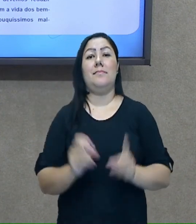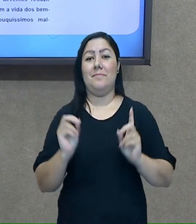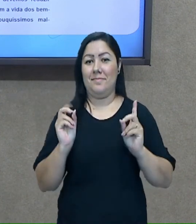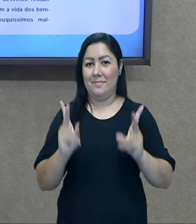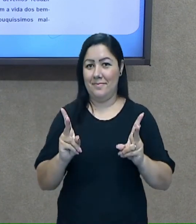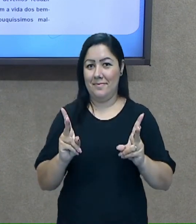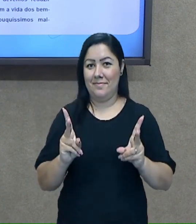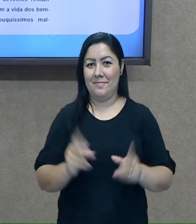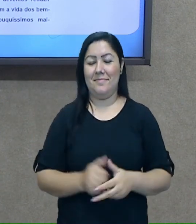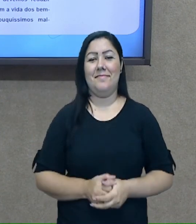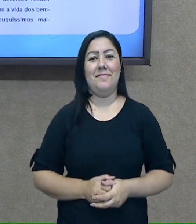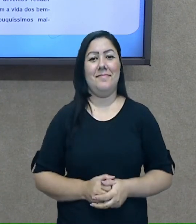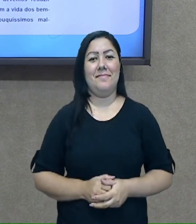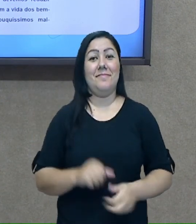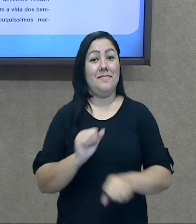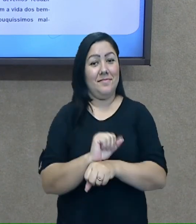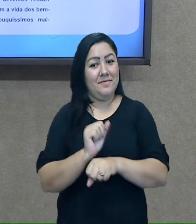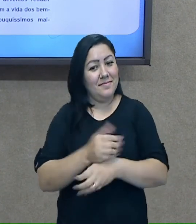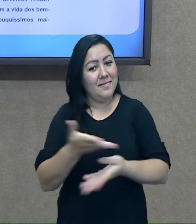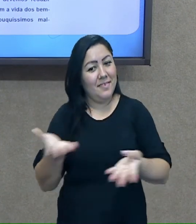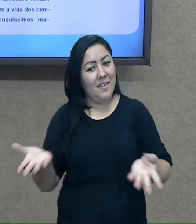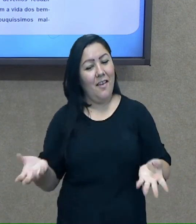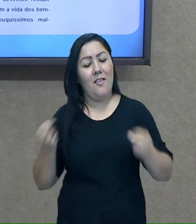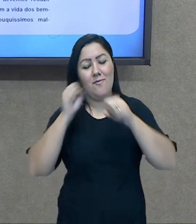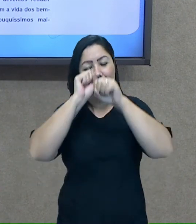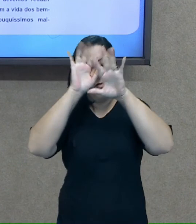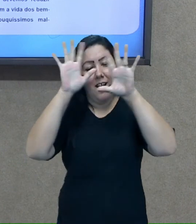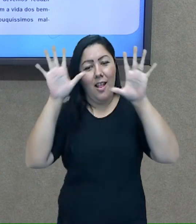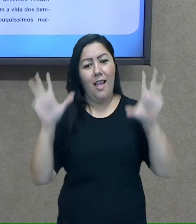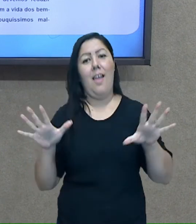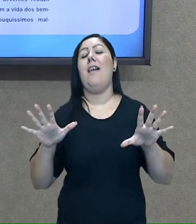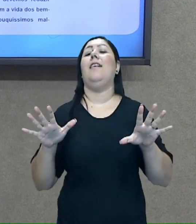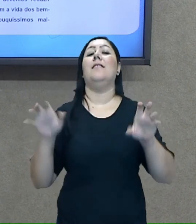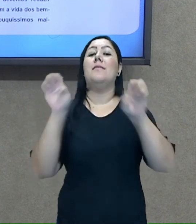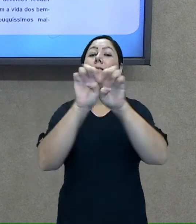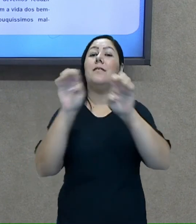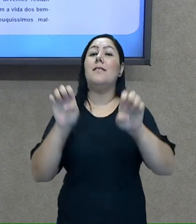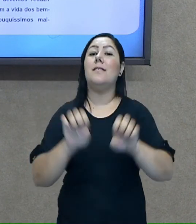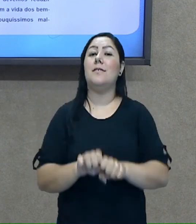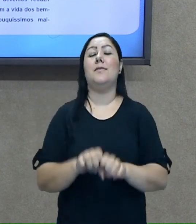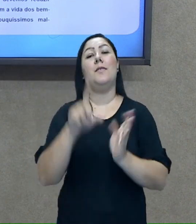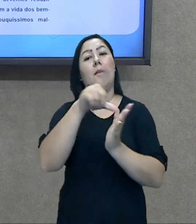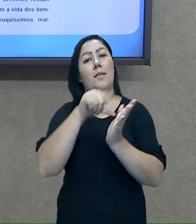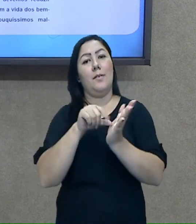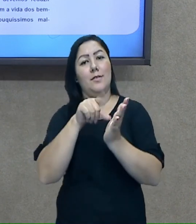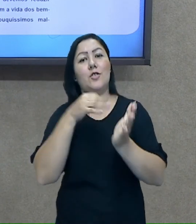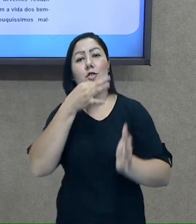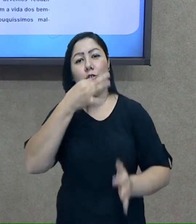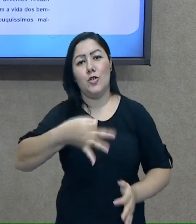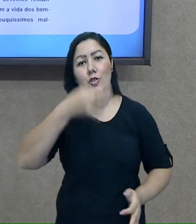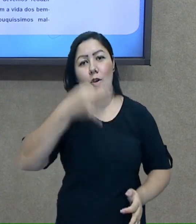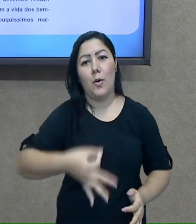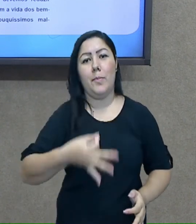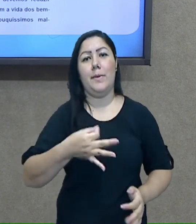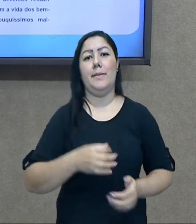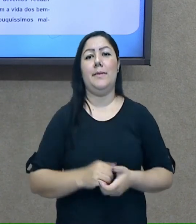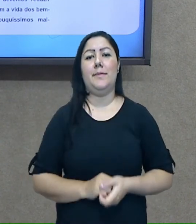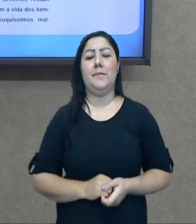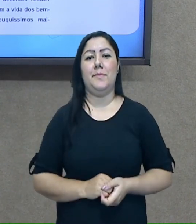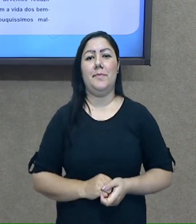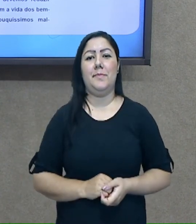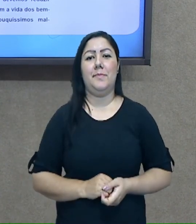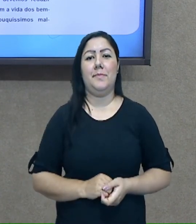ok? Espero que tenha ficado claro toda a estrutura de um artigo de